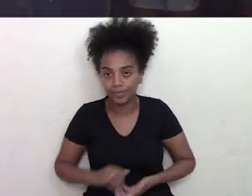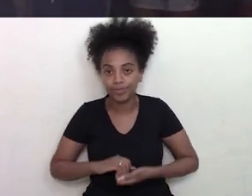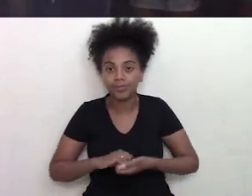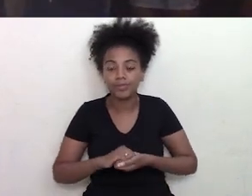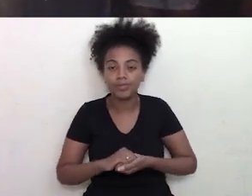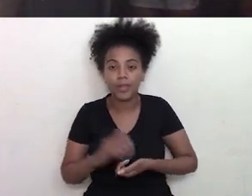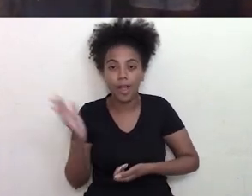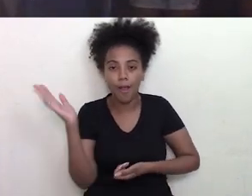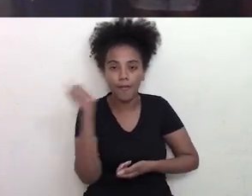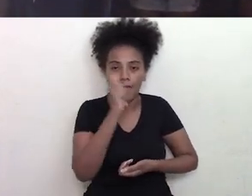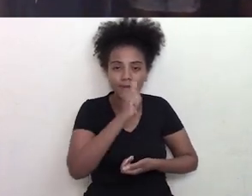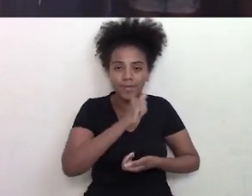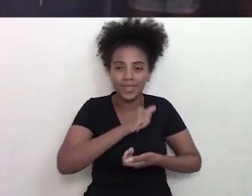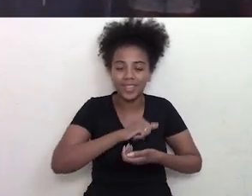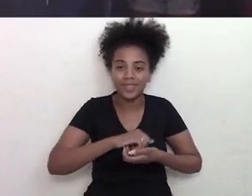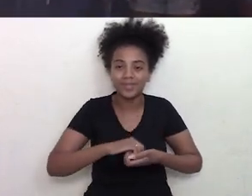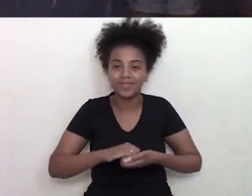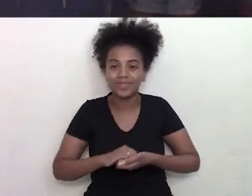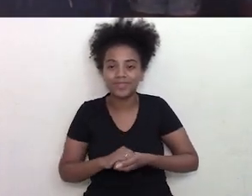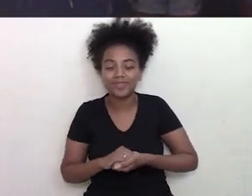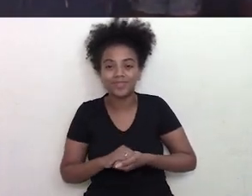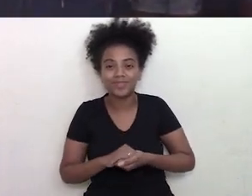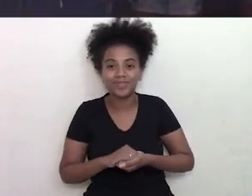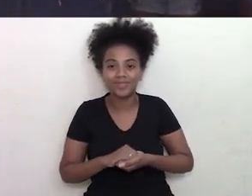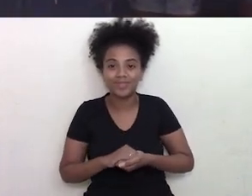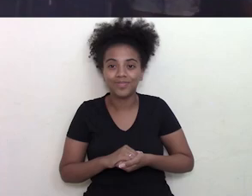Vamos subir esse negócio.